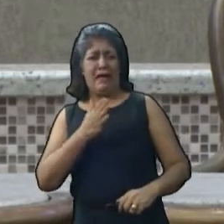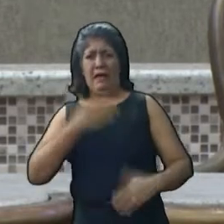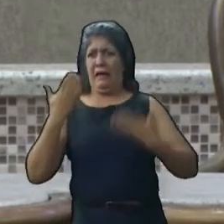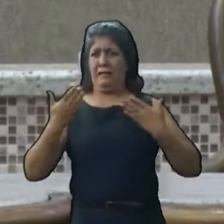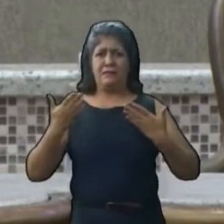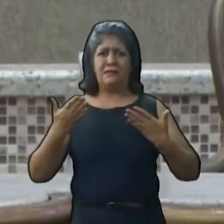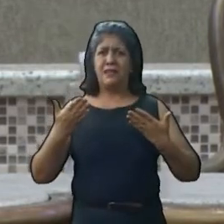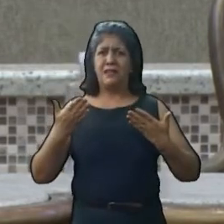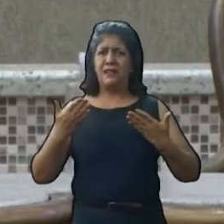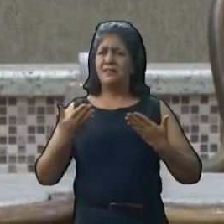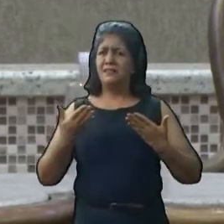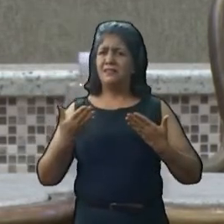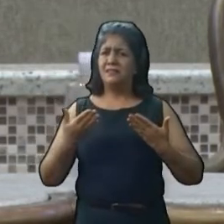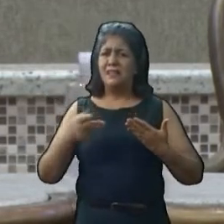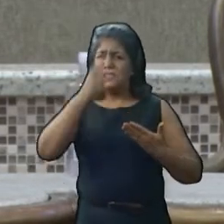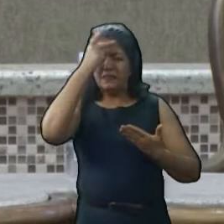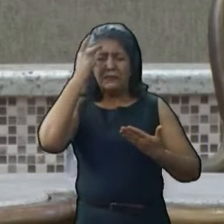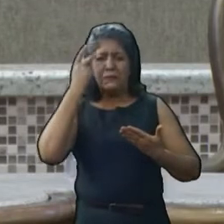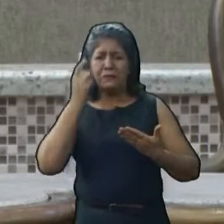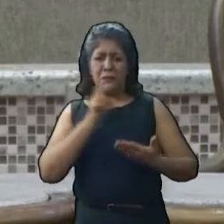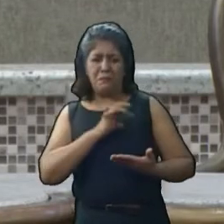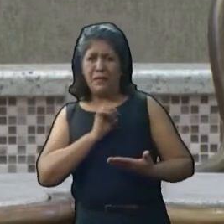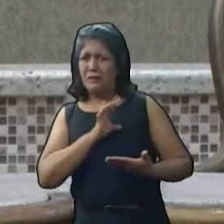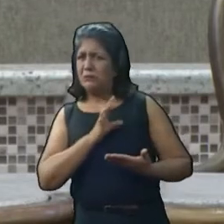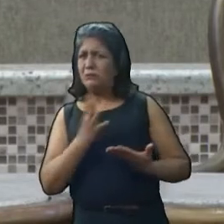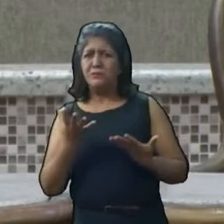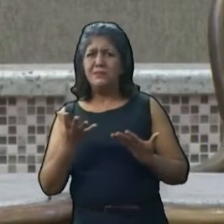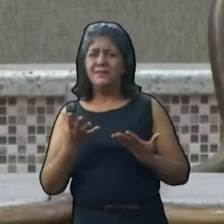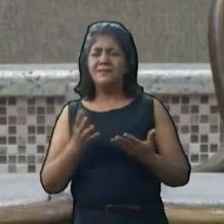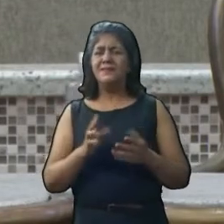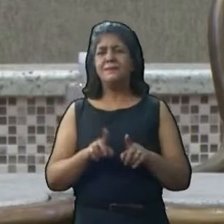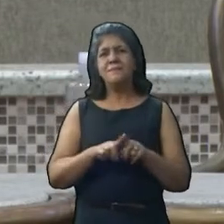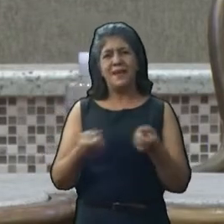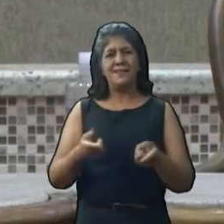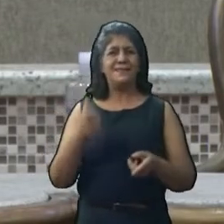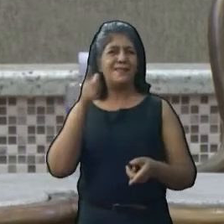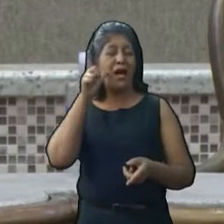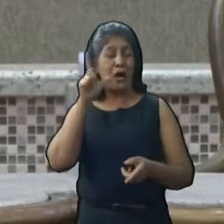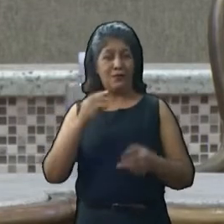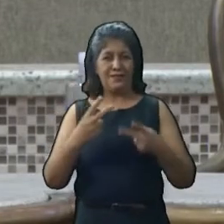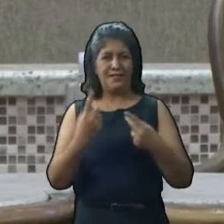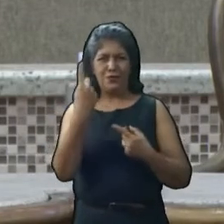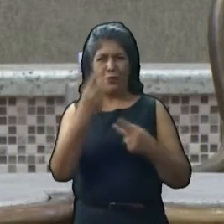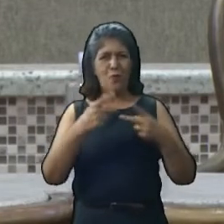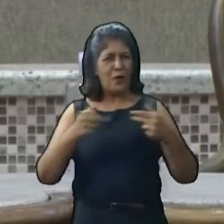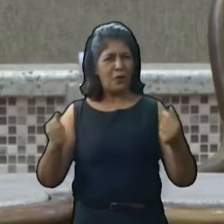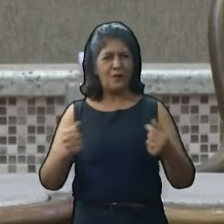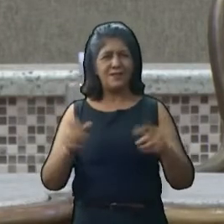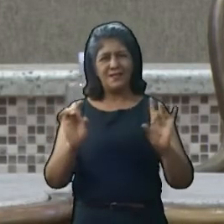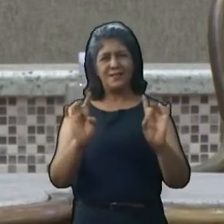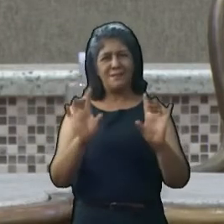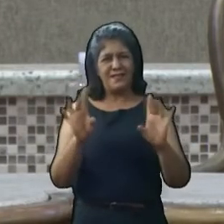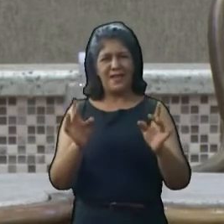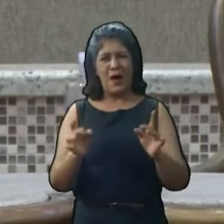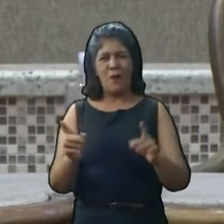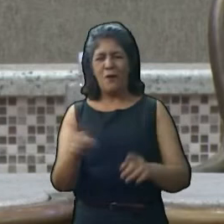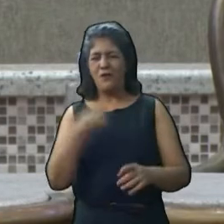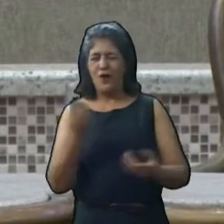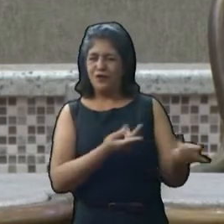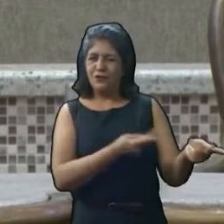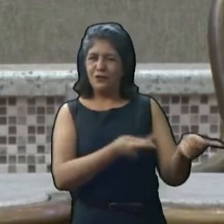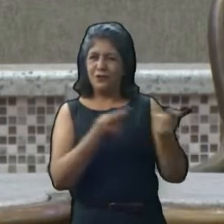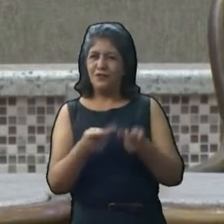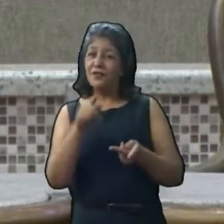as pessoas estão com muito medo mas acontece uma coisa querido eu estou te convidando nesta noite